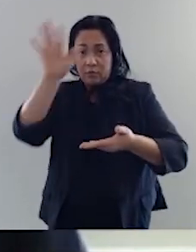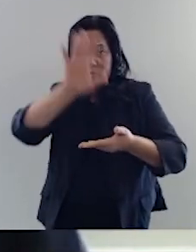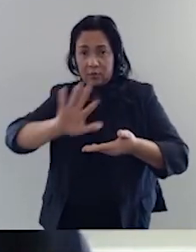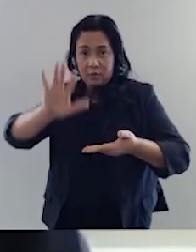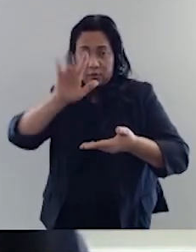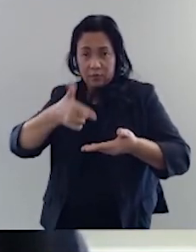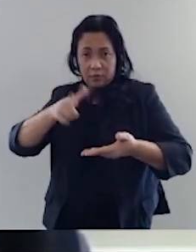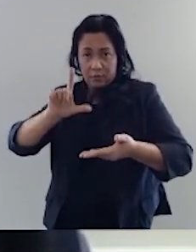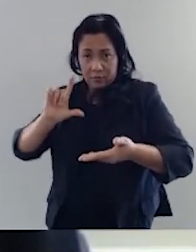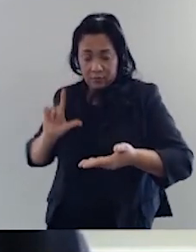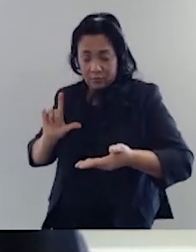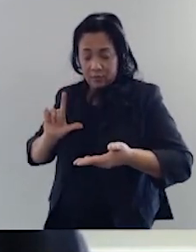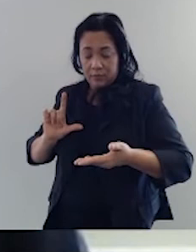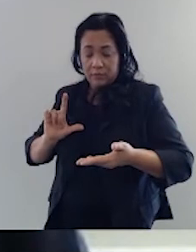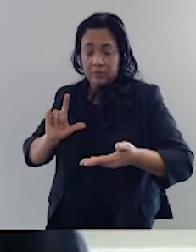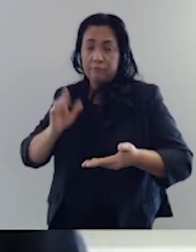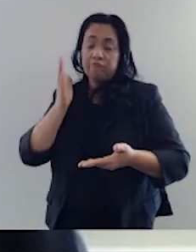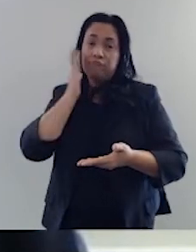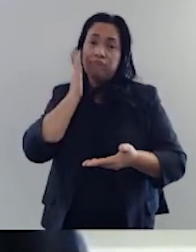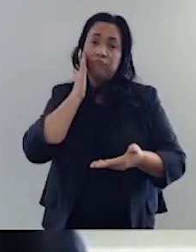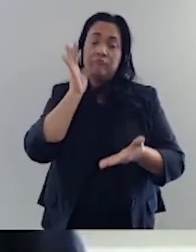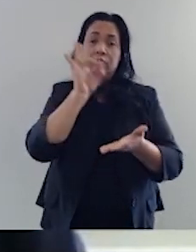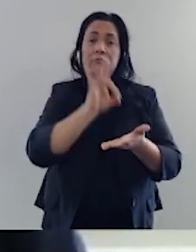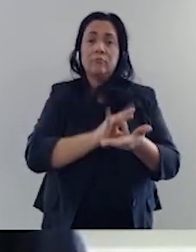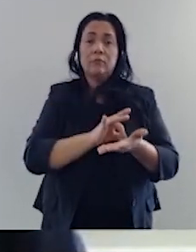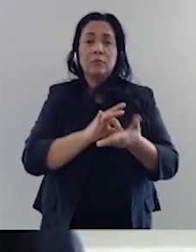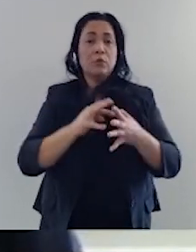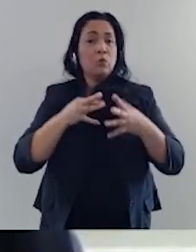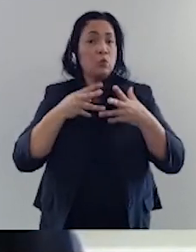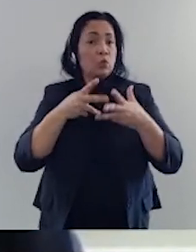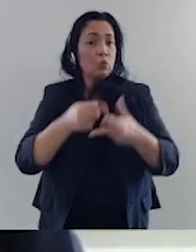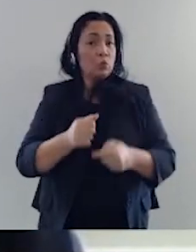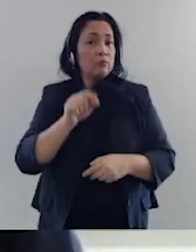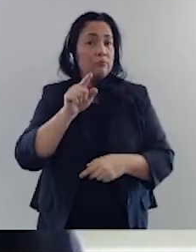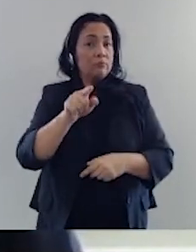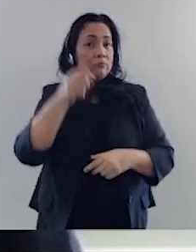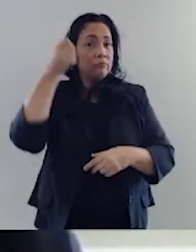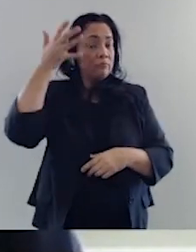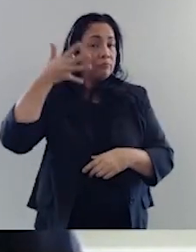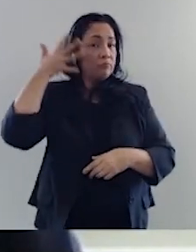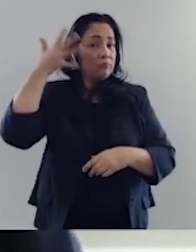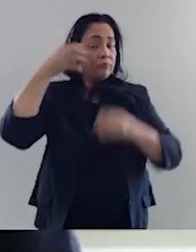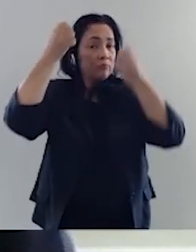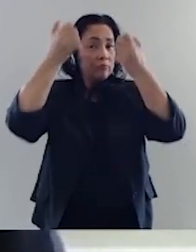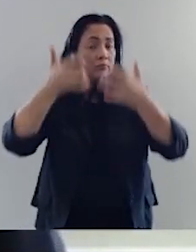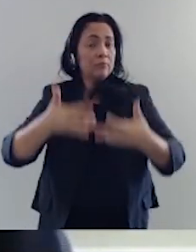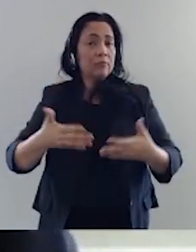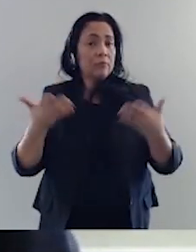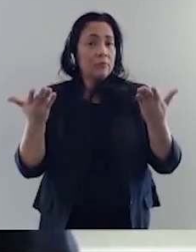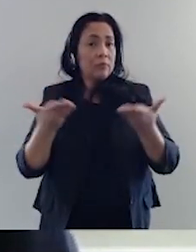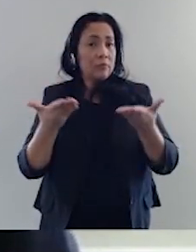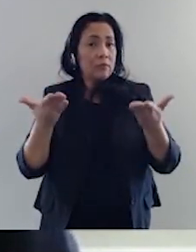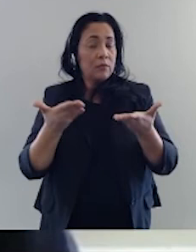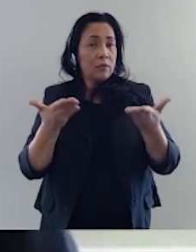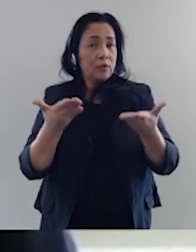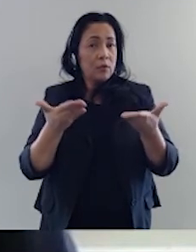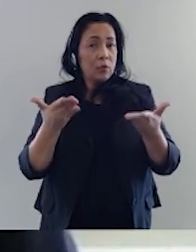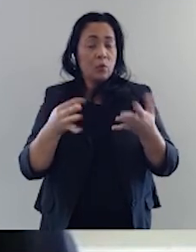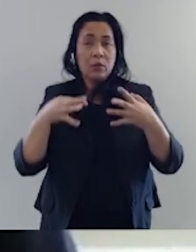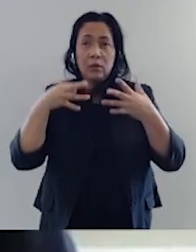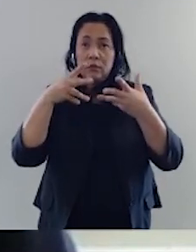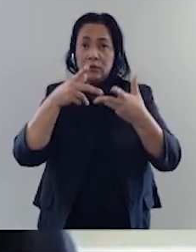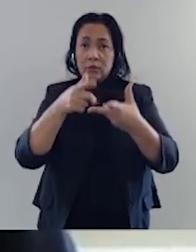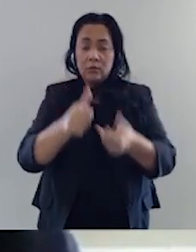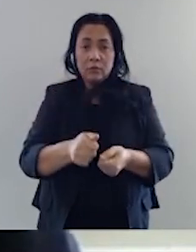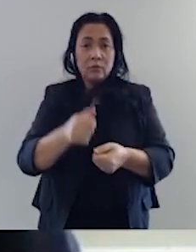senhor referiu sobre a longevidade da nossa Constituição e de todos os fundamentos que foram